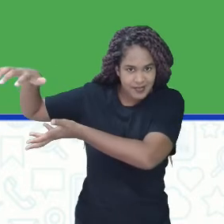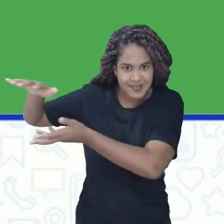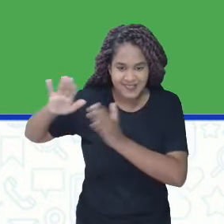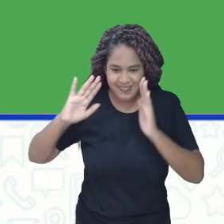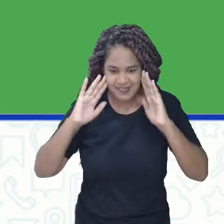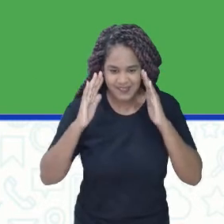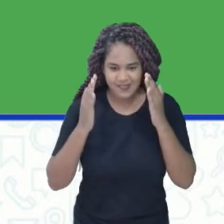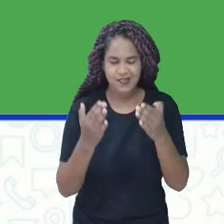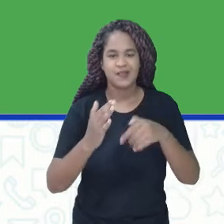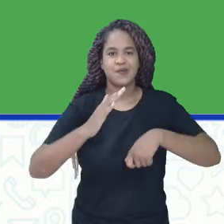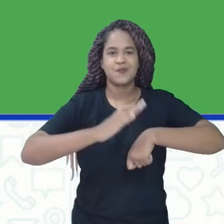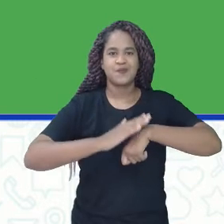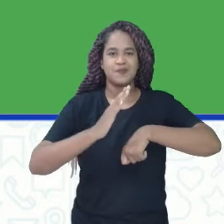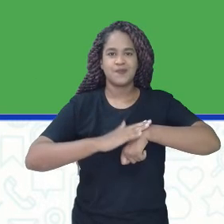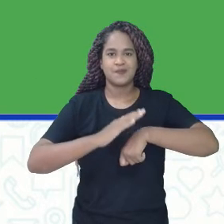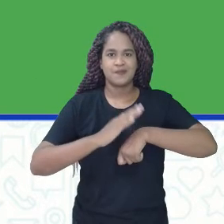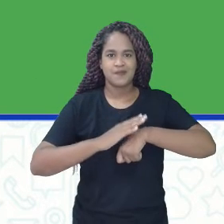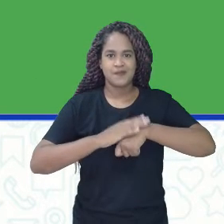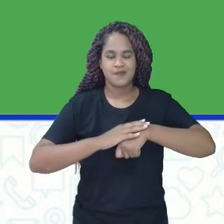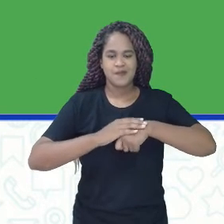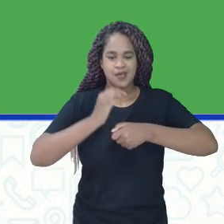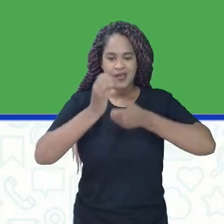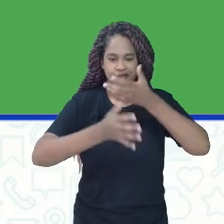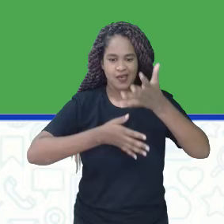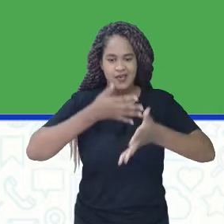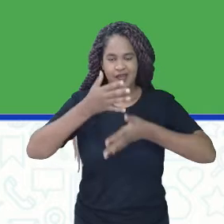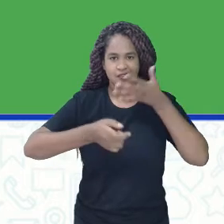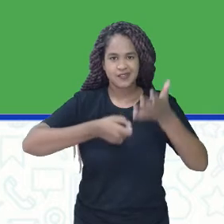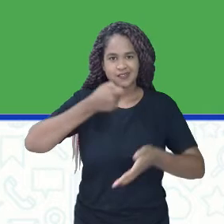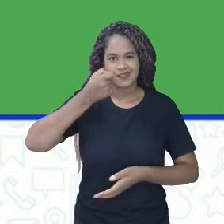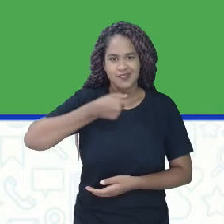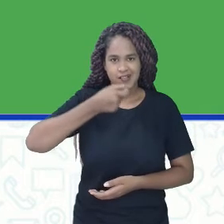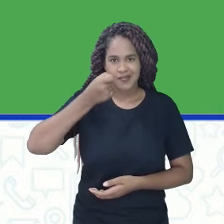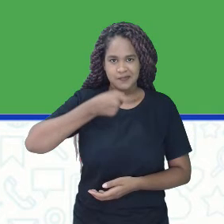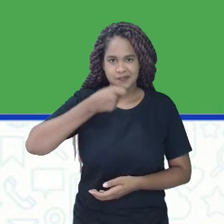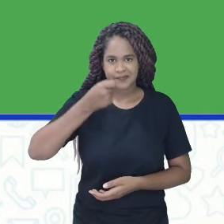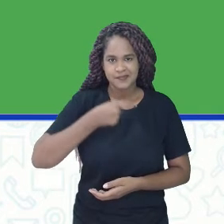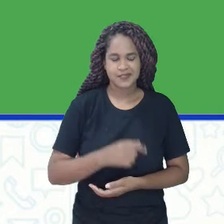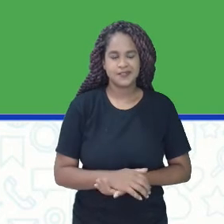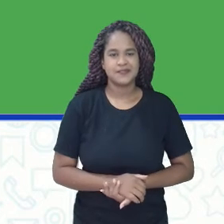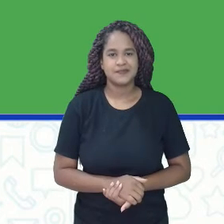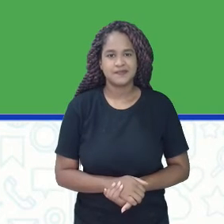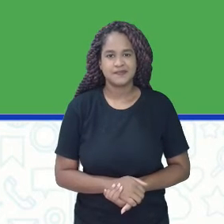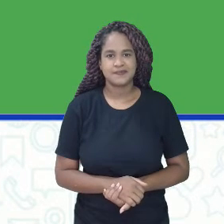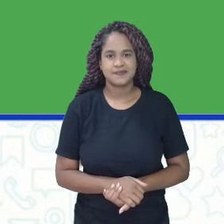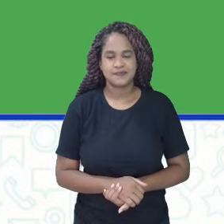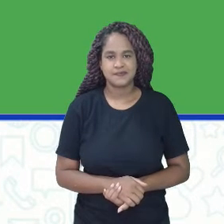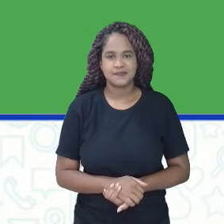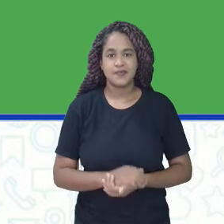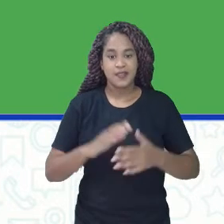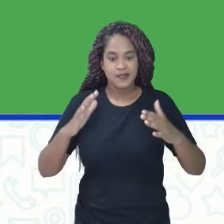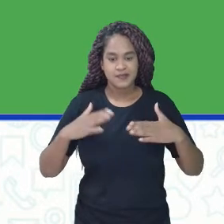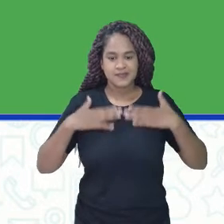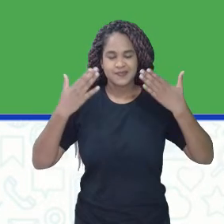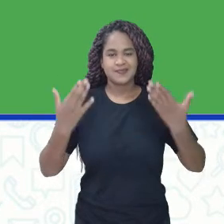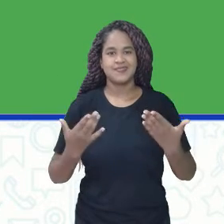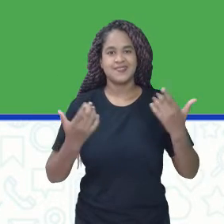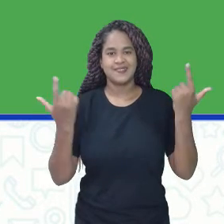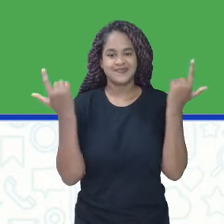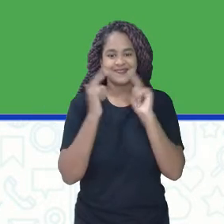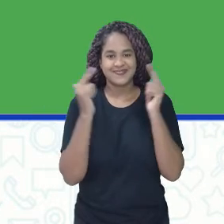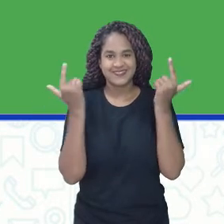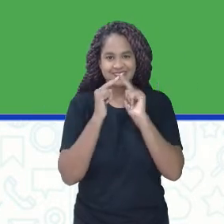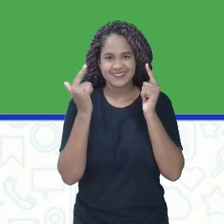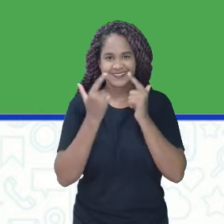apenas no momento em que o desenlace irá surpreendê-lo e levá-lo ao